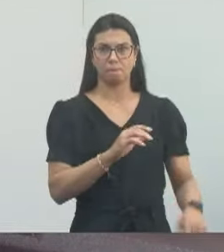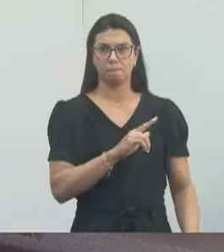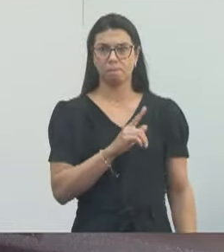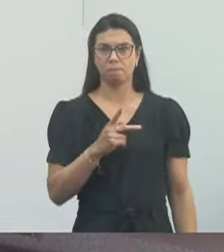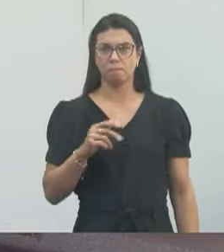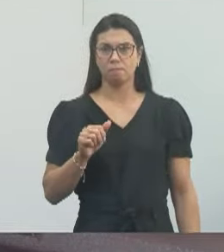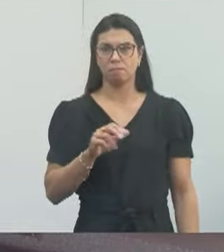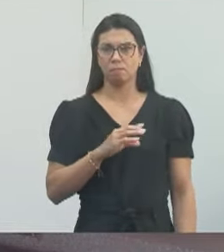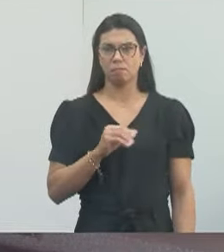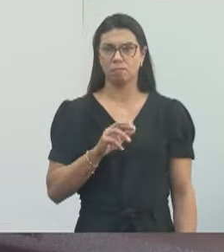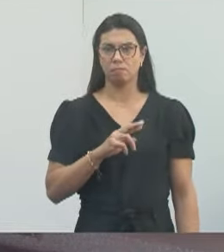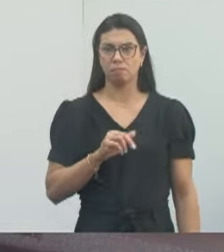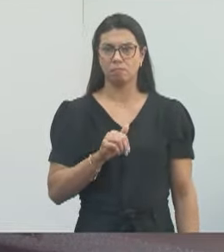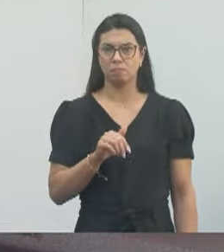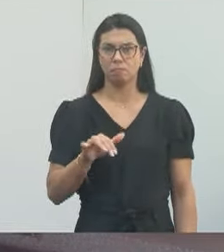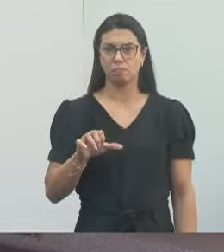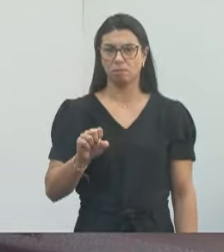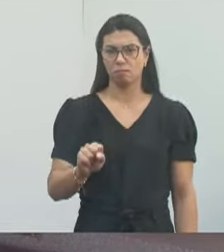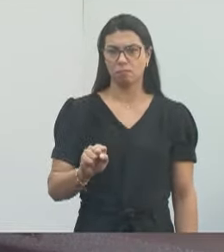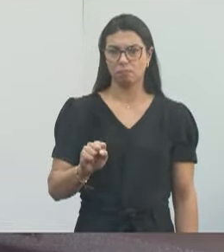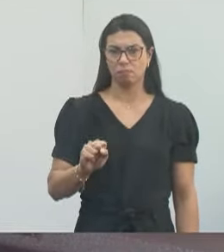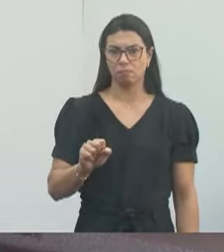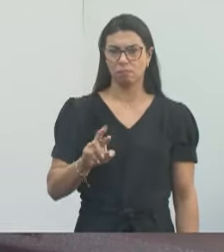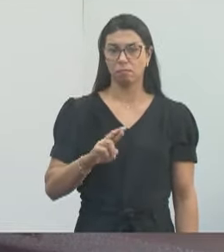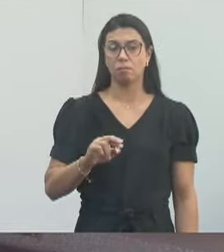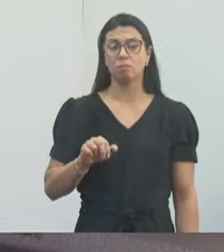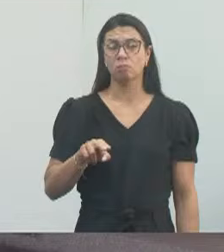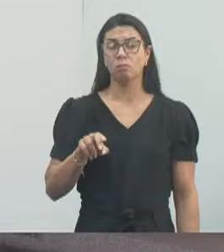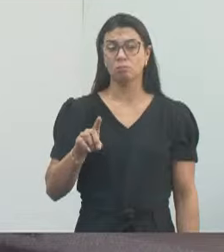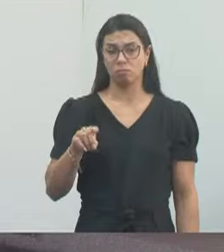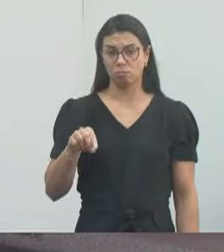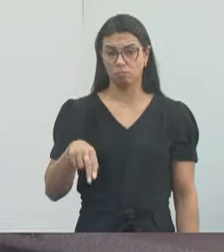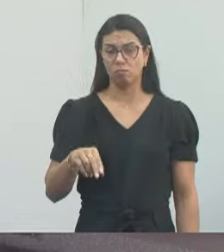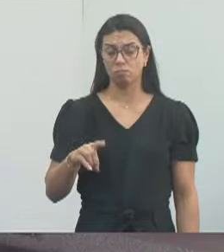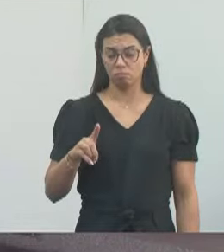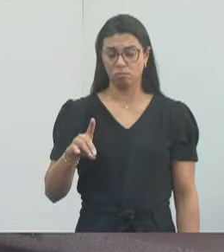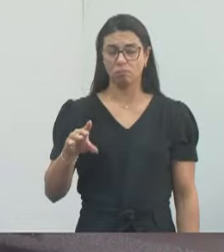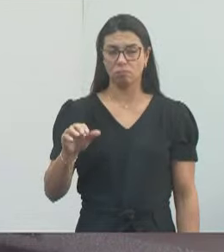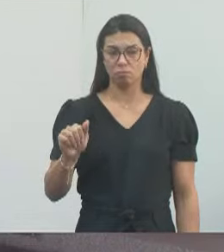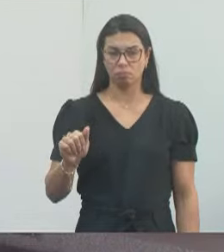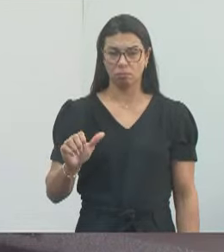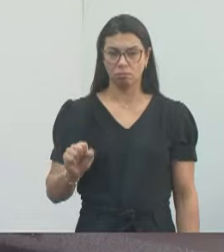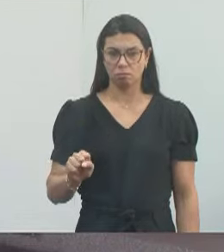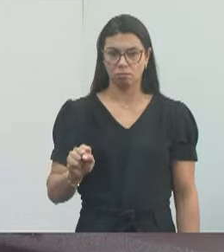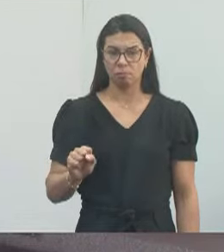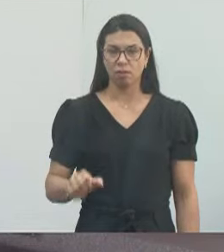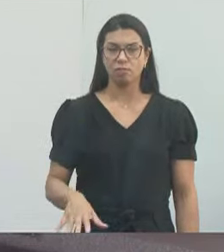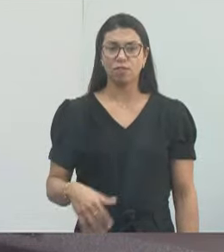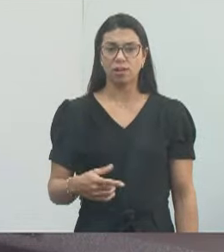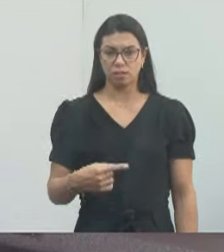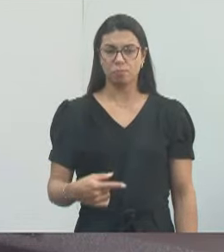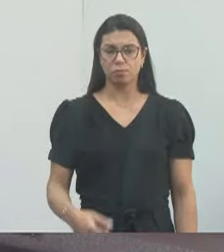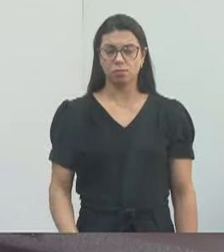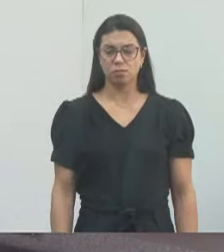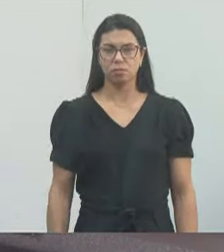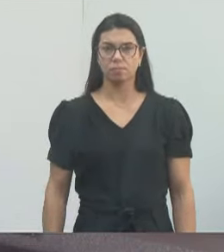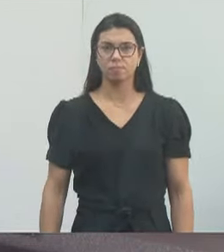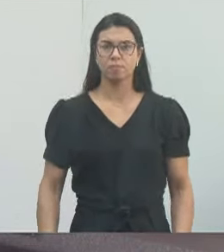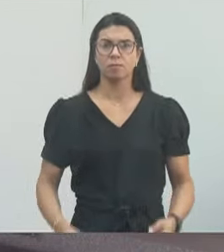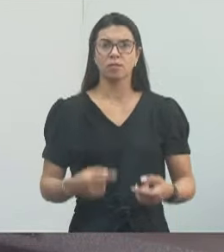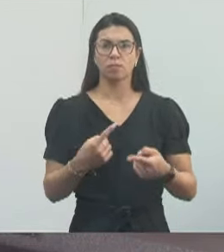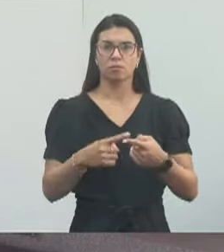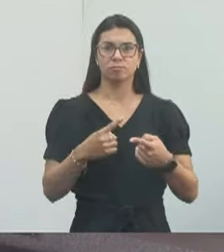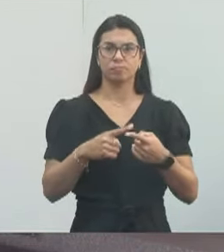Garapé resposta sim dois por até a presente data este problema não foi solucionado uma vez